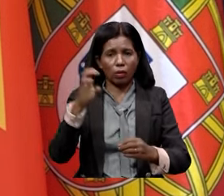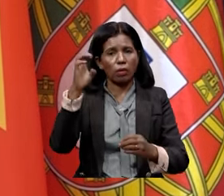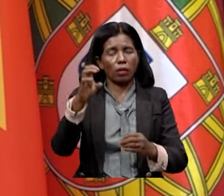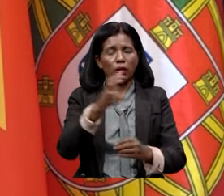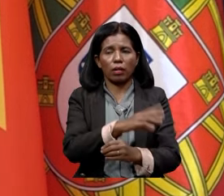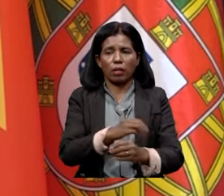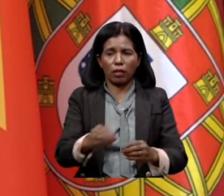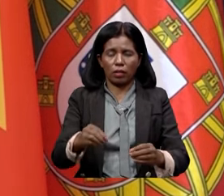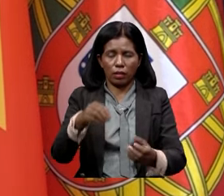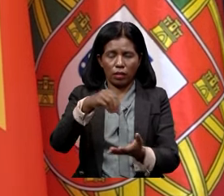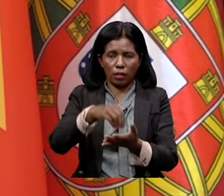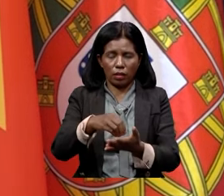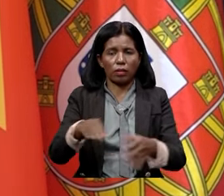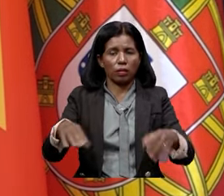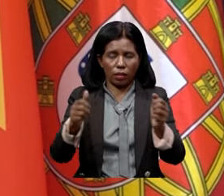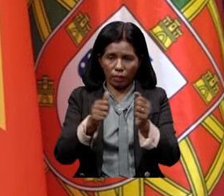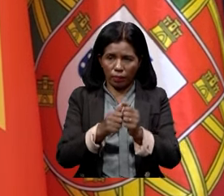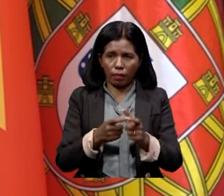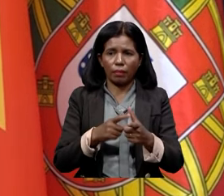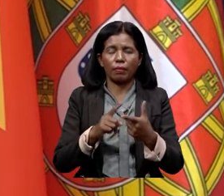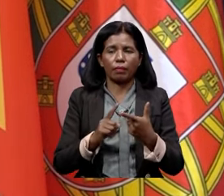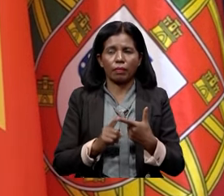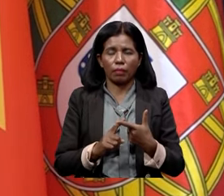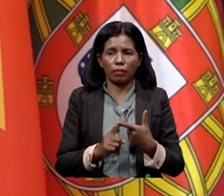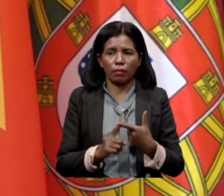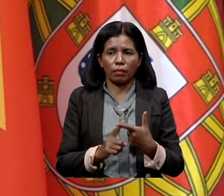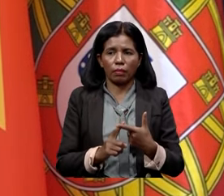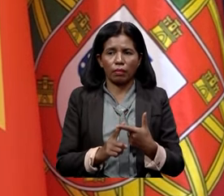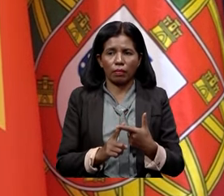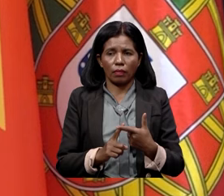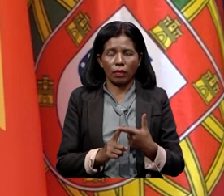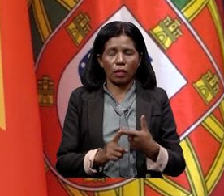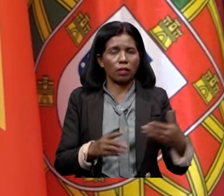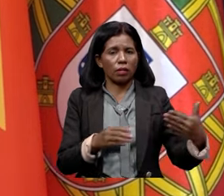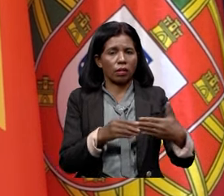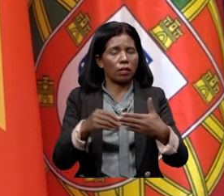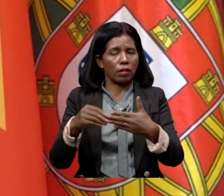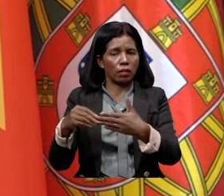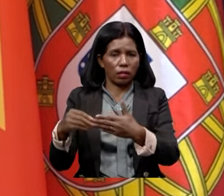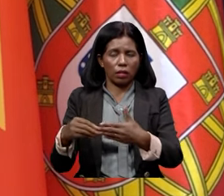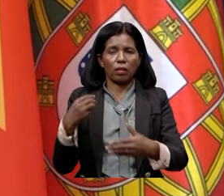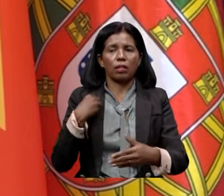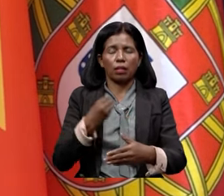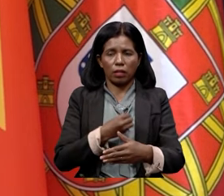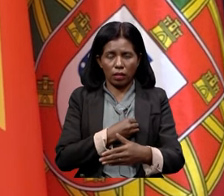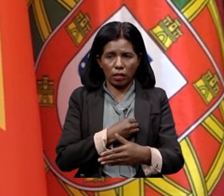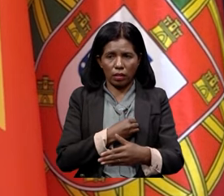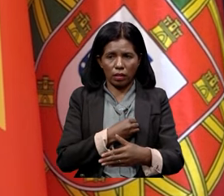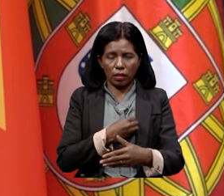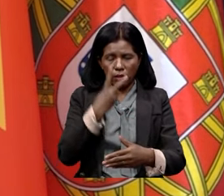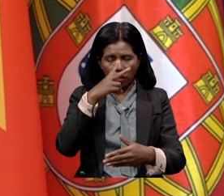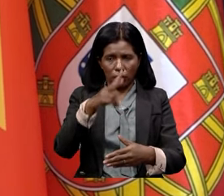e que, por essa via também, é, enfim, a forma de nós aproveitarmos a nossa